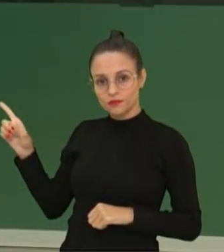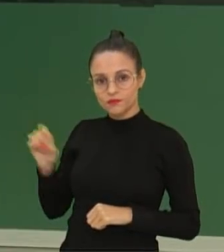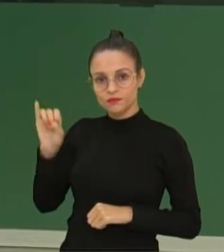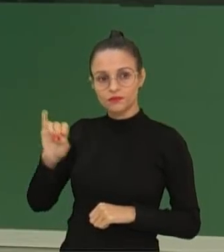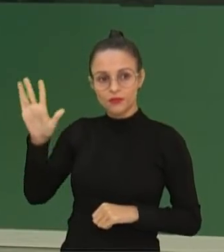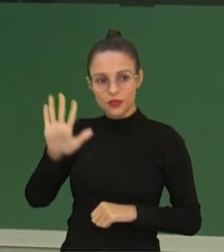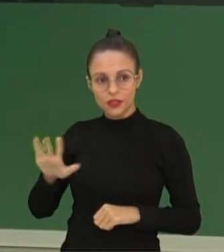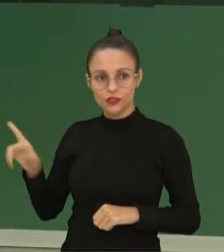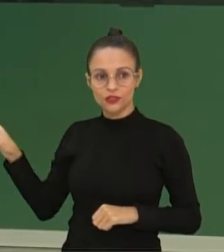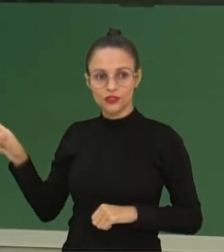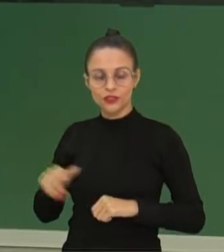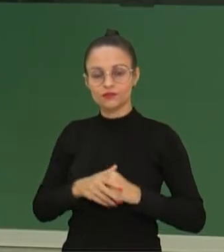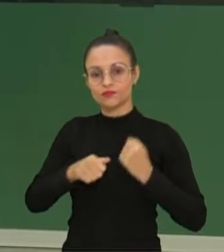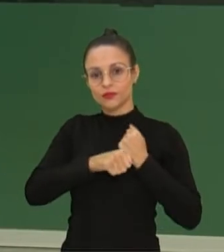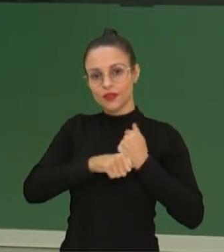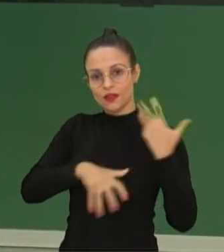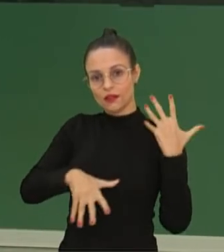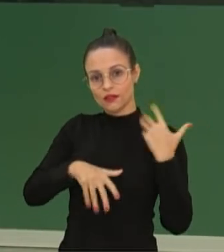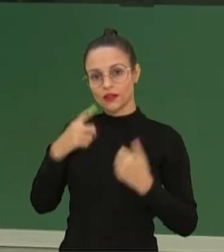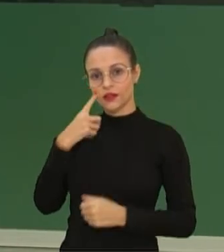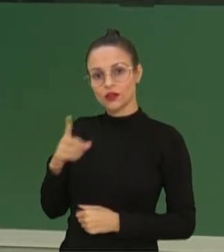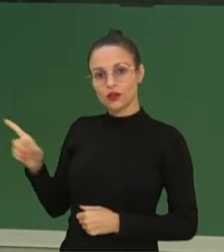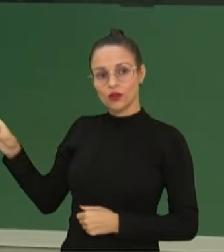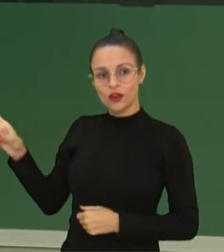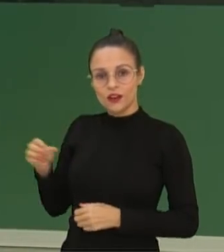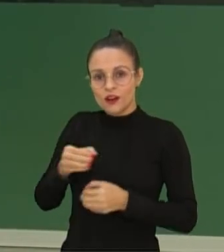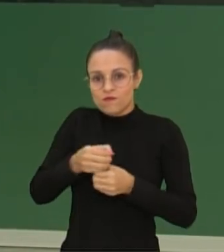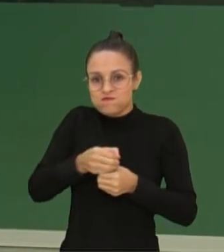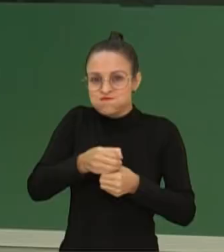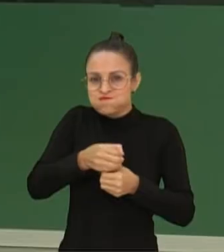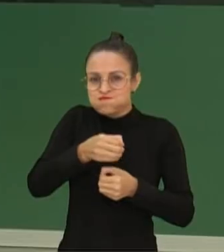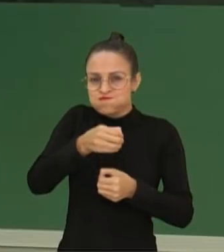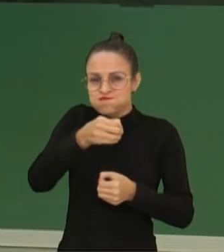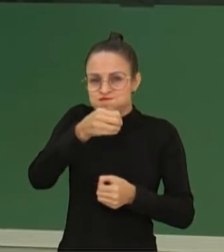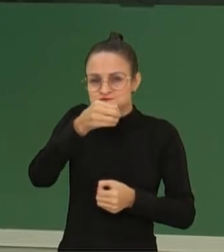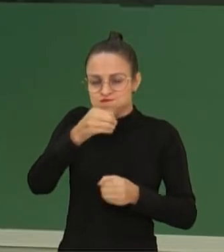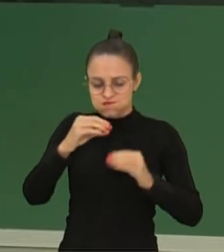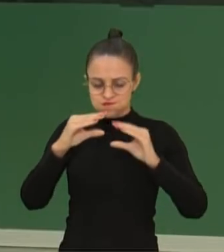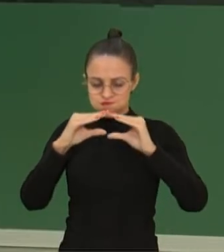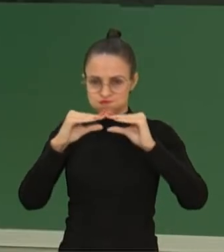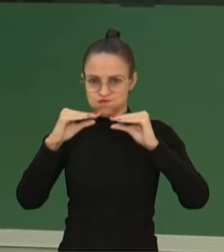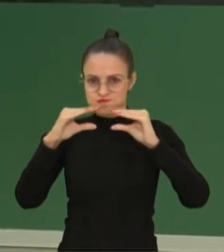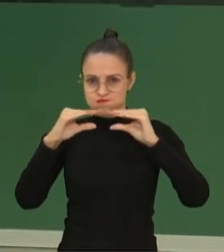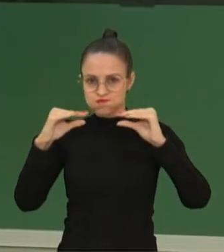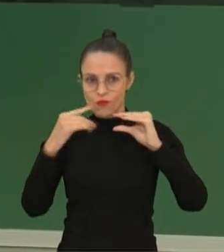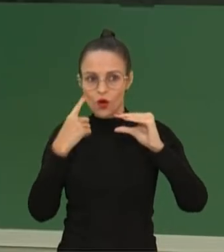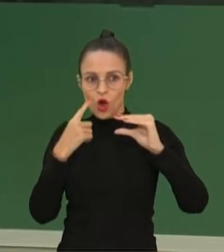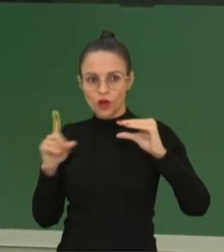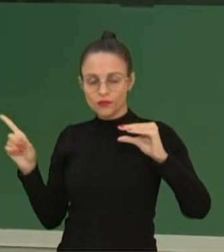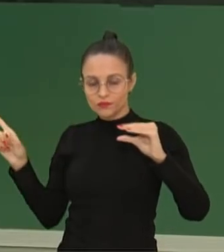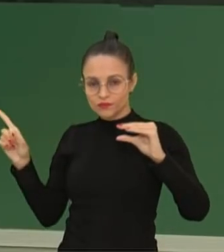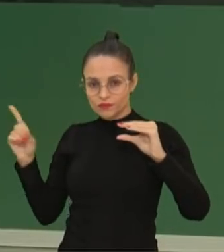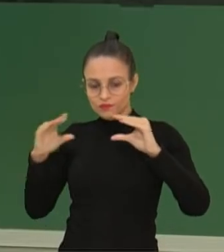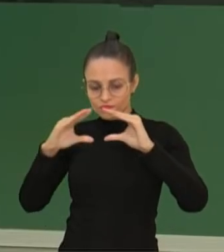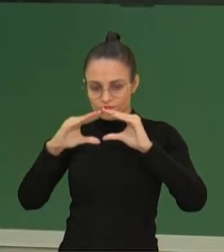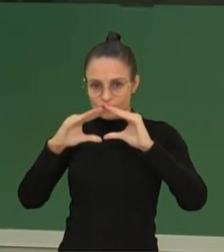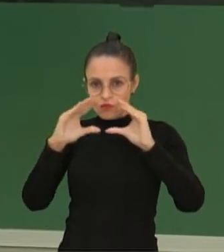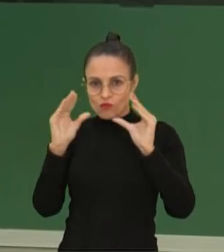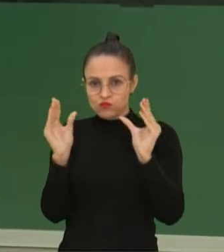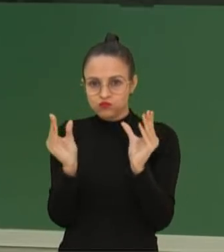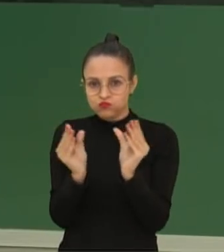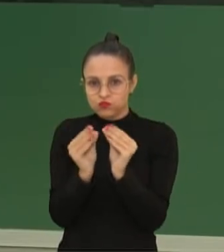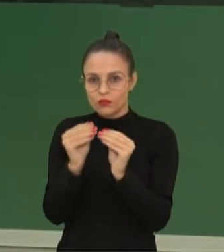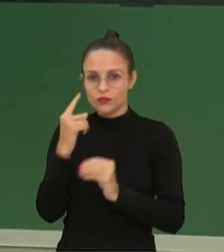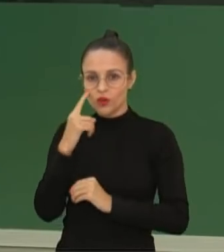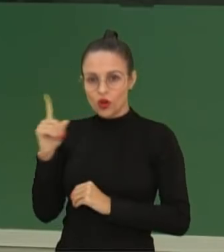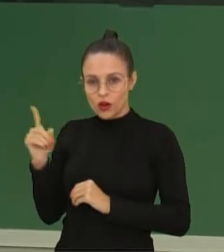imagem. A artéria, mostrando então como é grossa essa parede dela, né, e elástica, tá? Então aqui também mostrando isso,